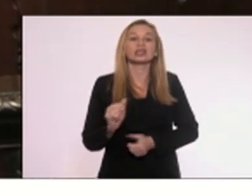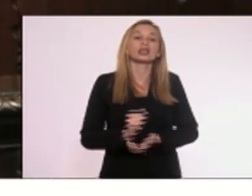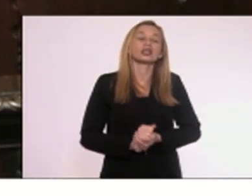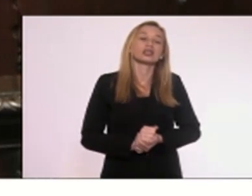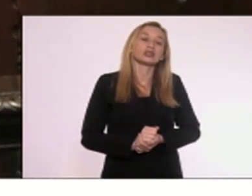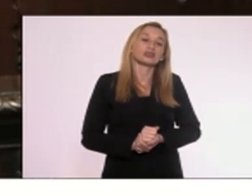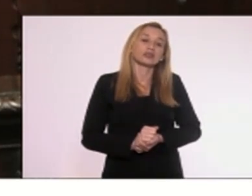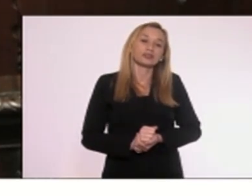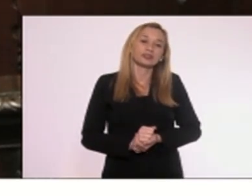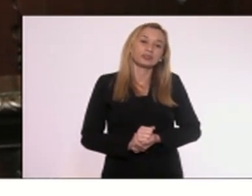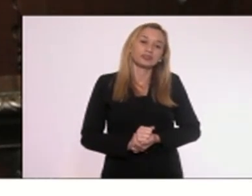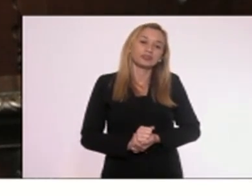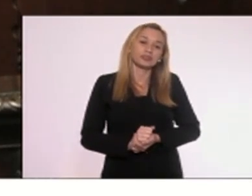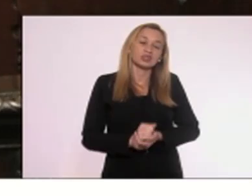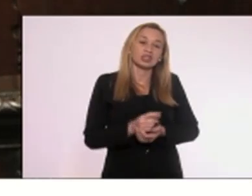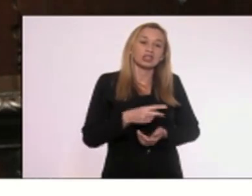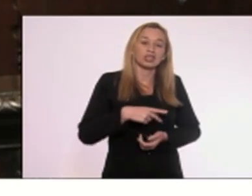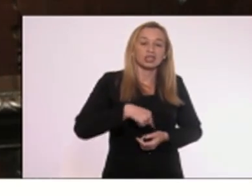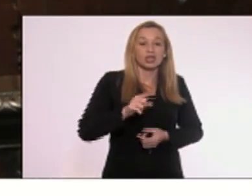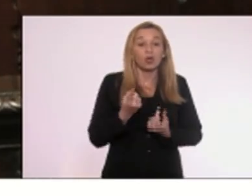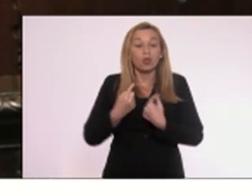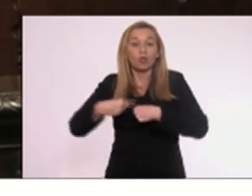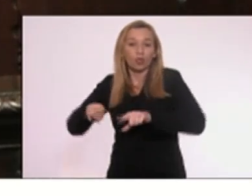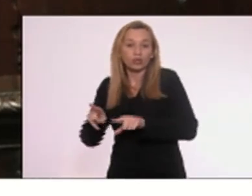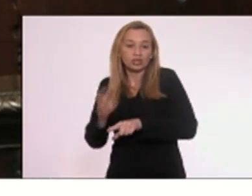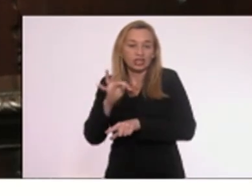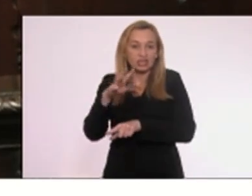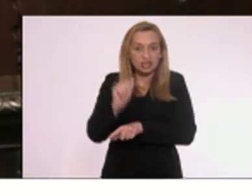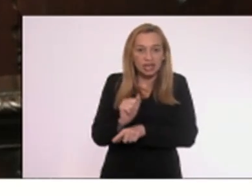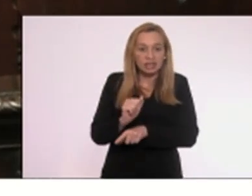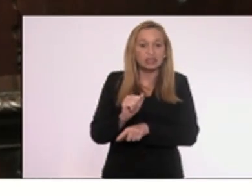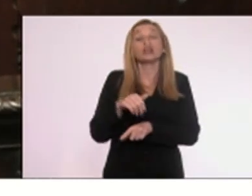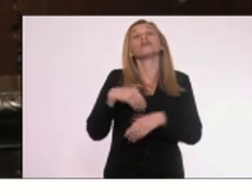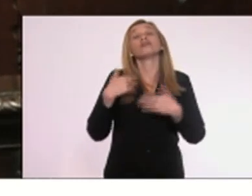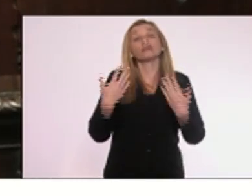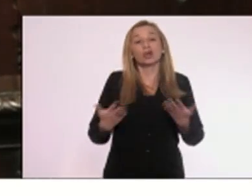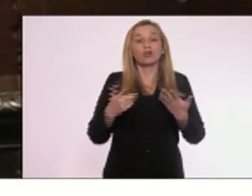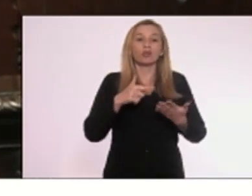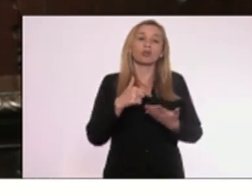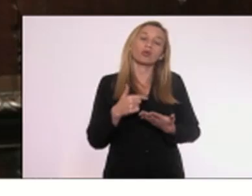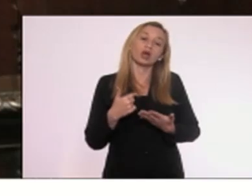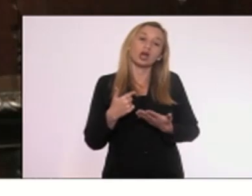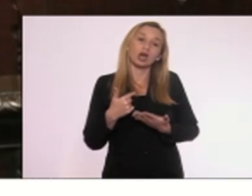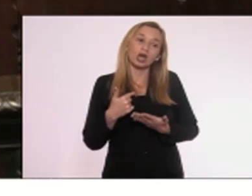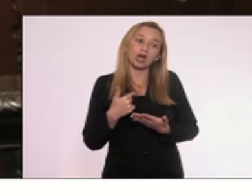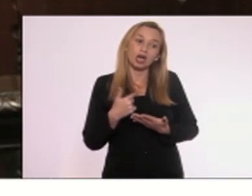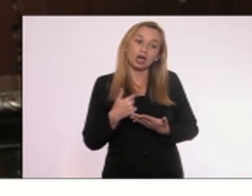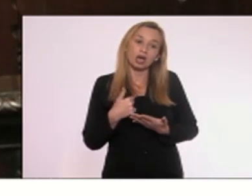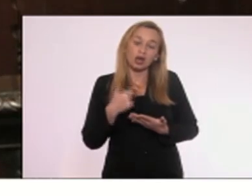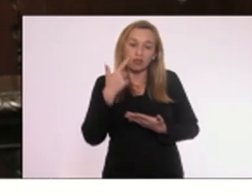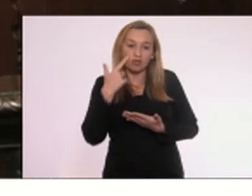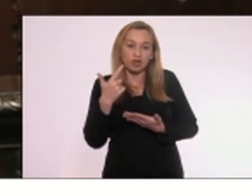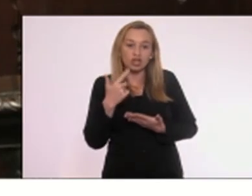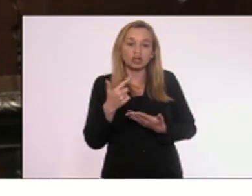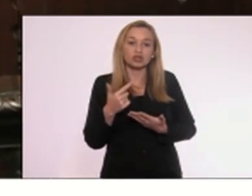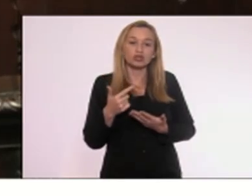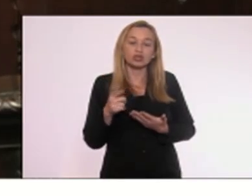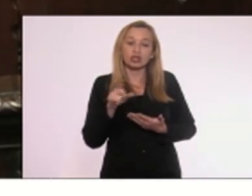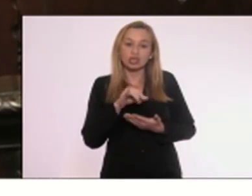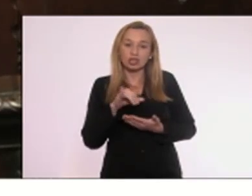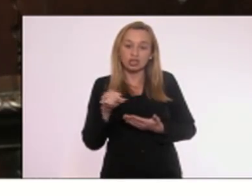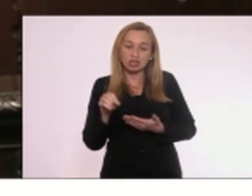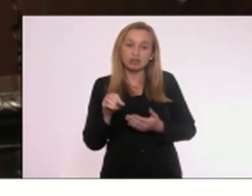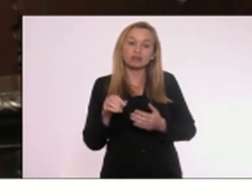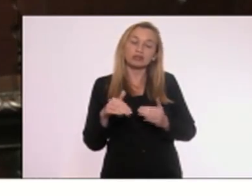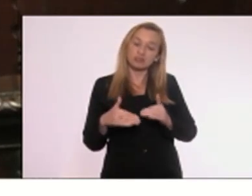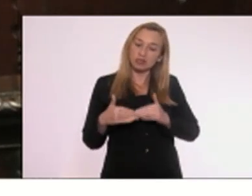LDO é ir contra a tecnicidade. Então, eu defendo que essas minúcias sejam enfrentadas